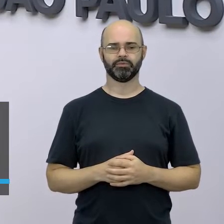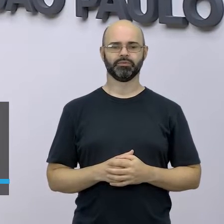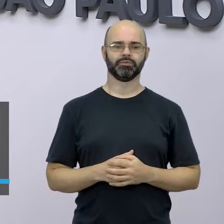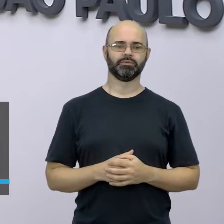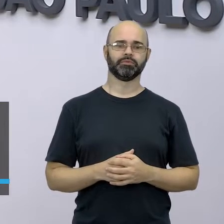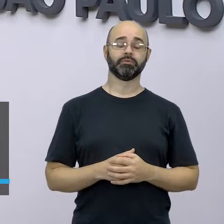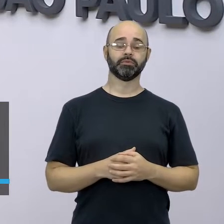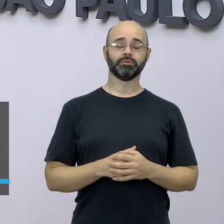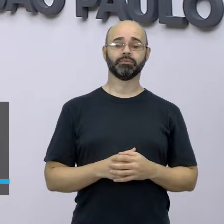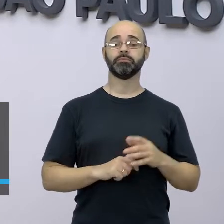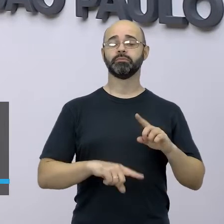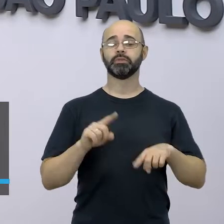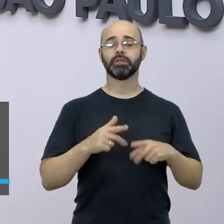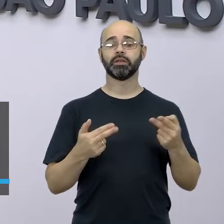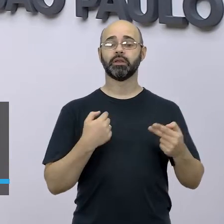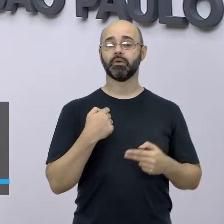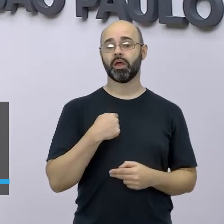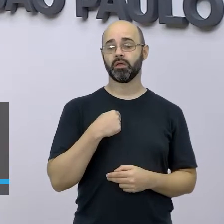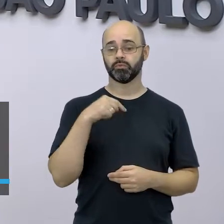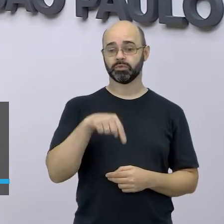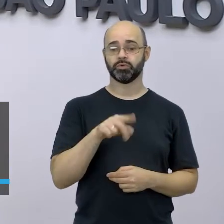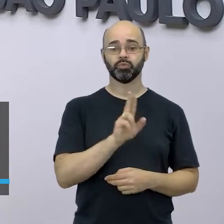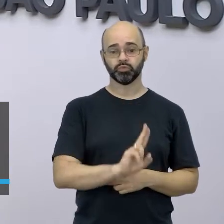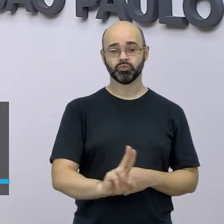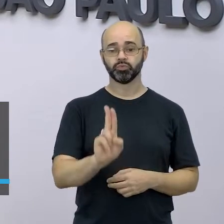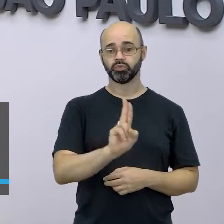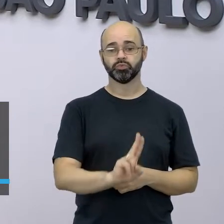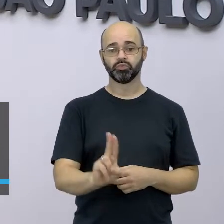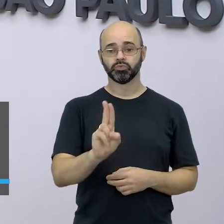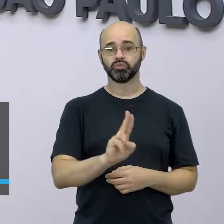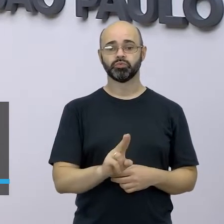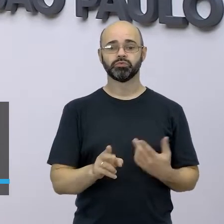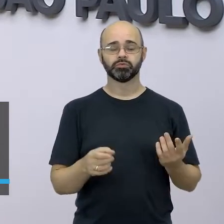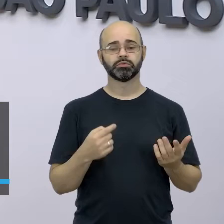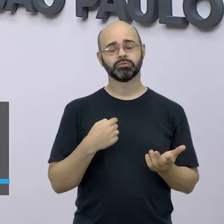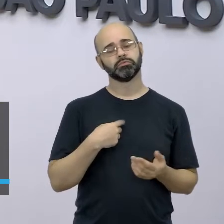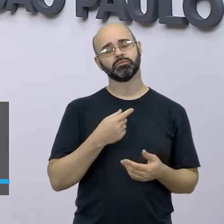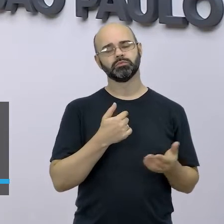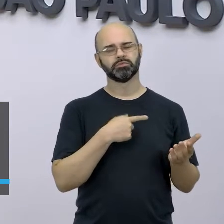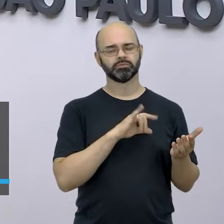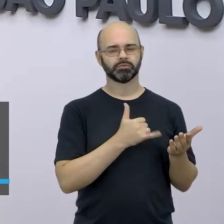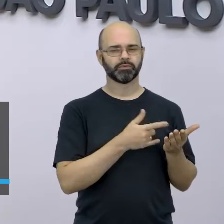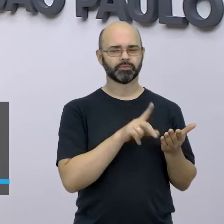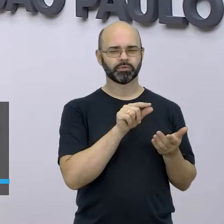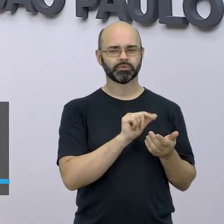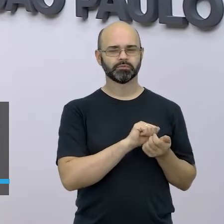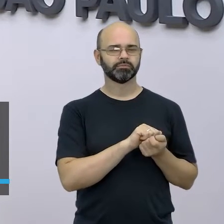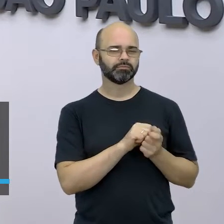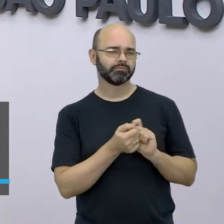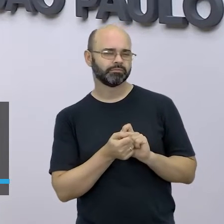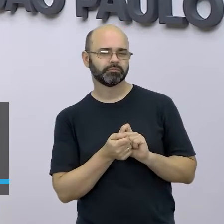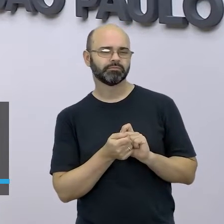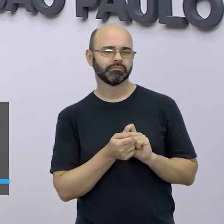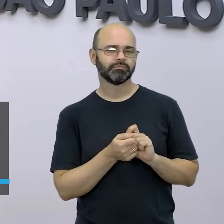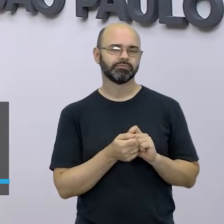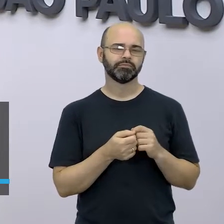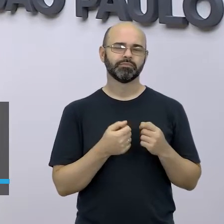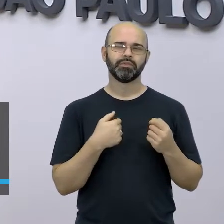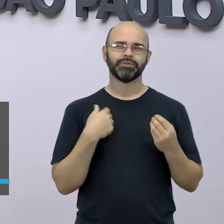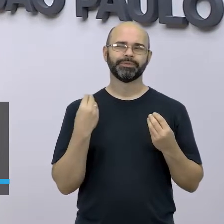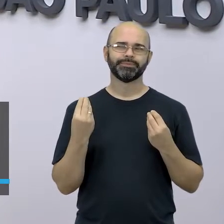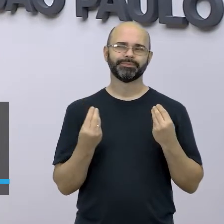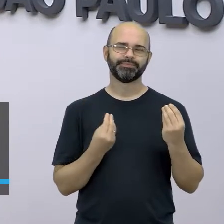que eu aqui utilizo e que faço aqui a minha tradução, então eu como que eu posso